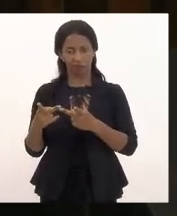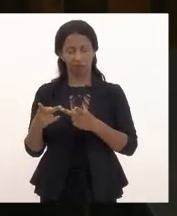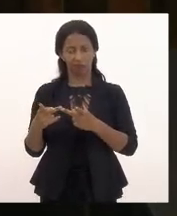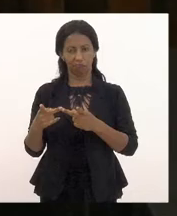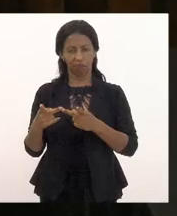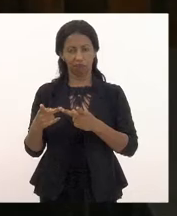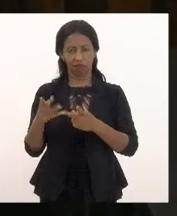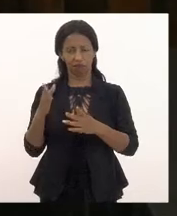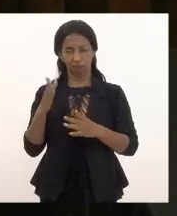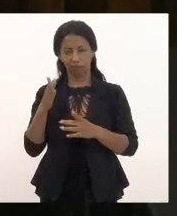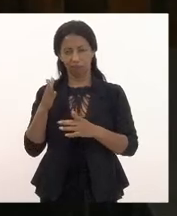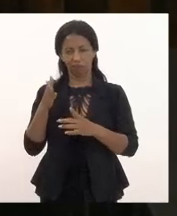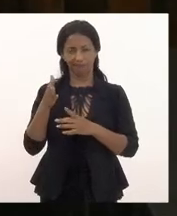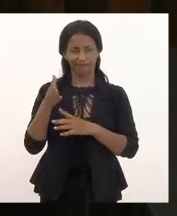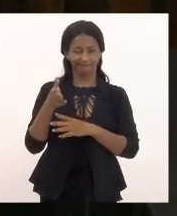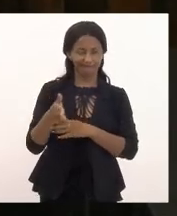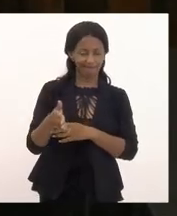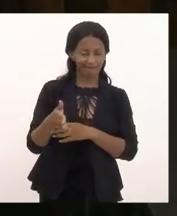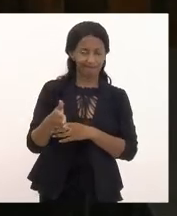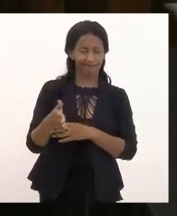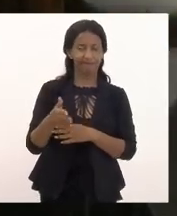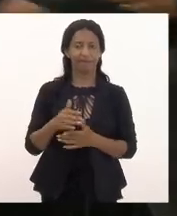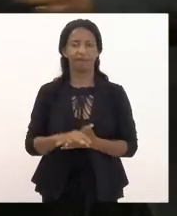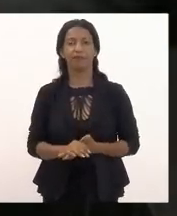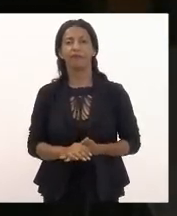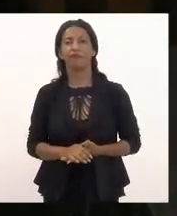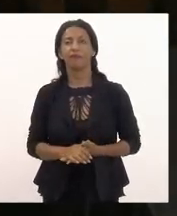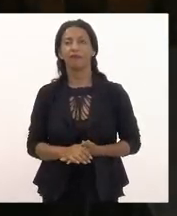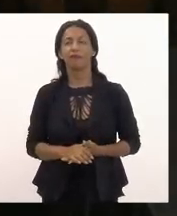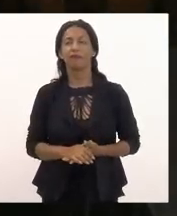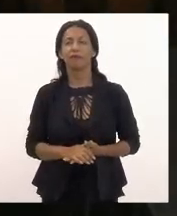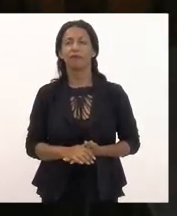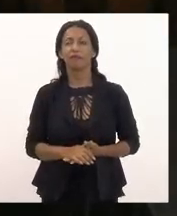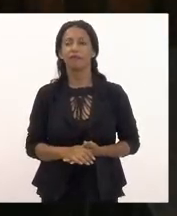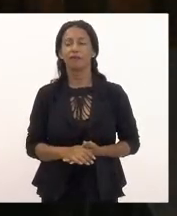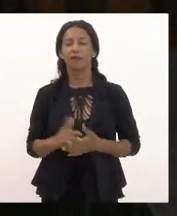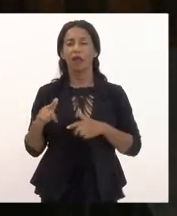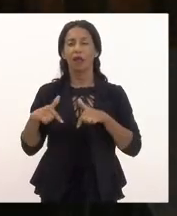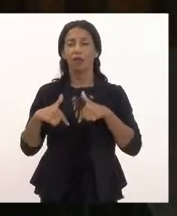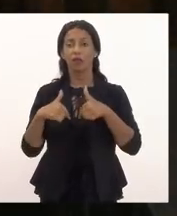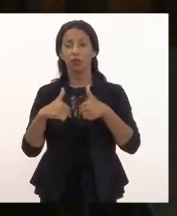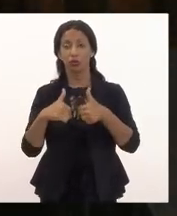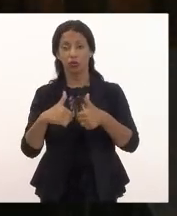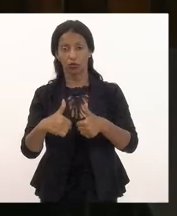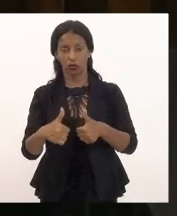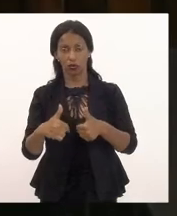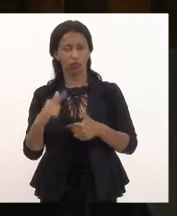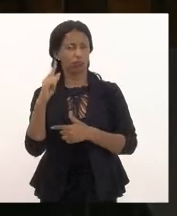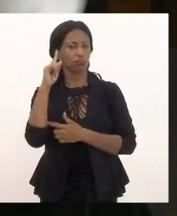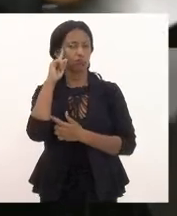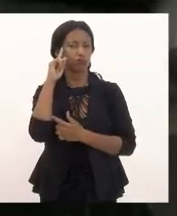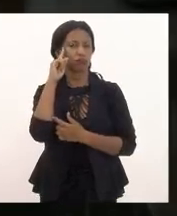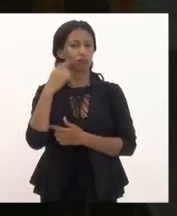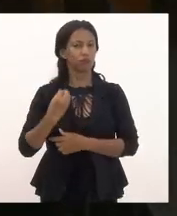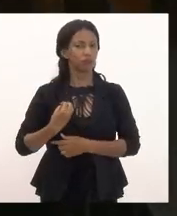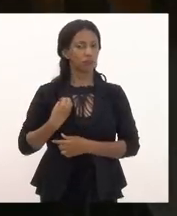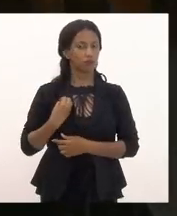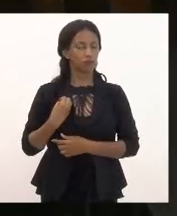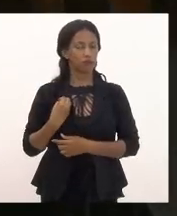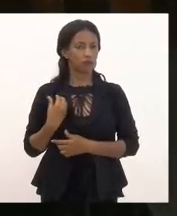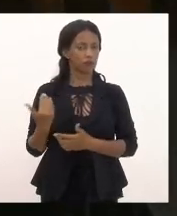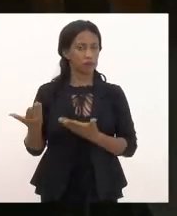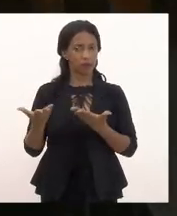que vai se apropriar de ações cotidianas da vida que não